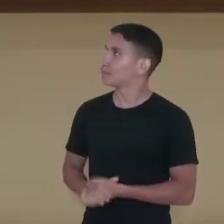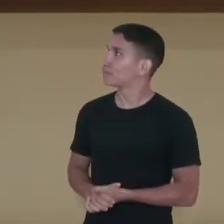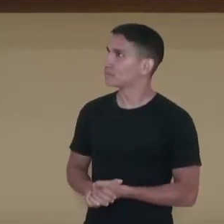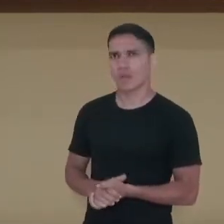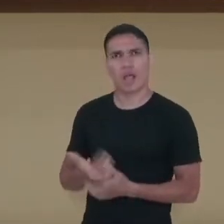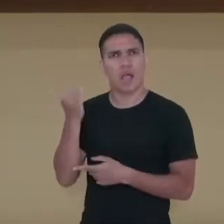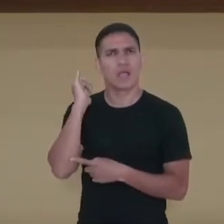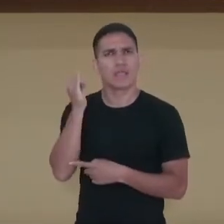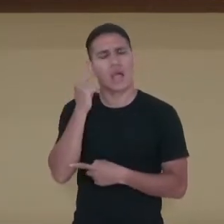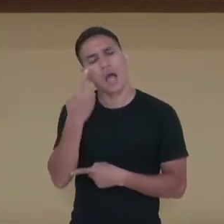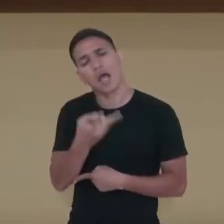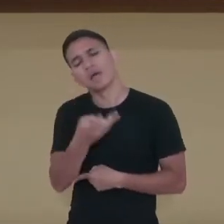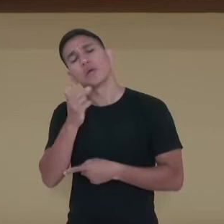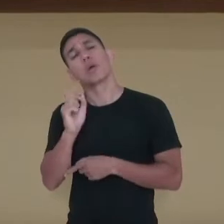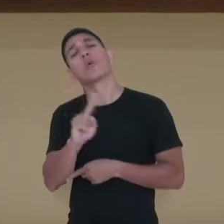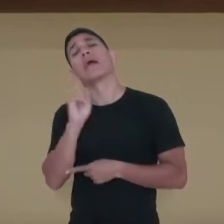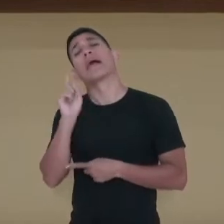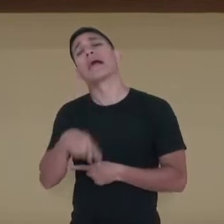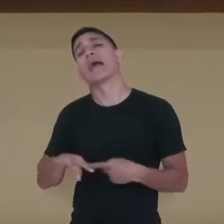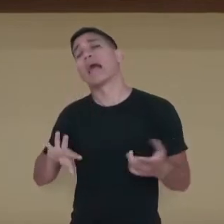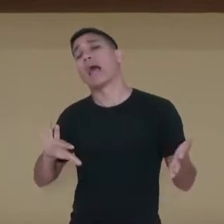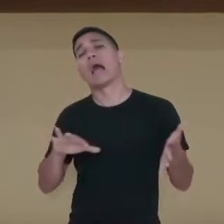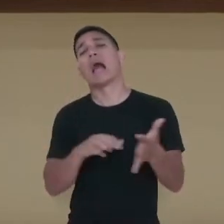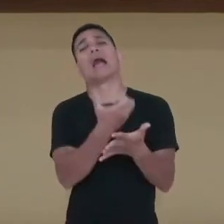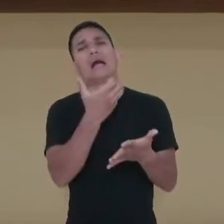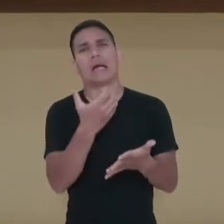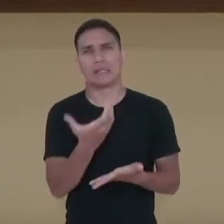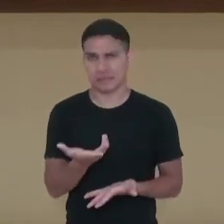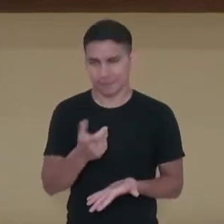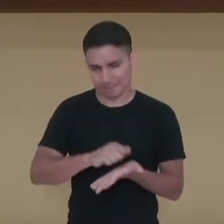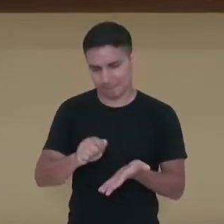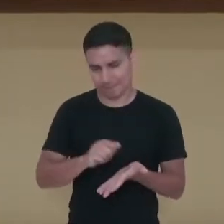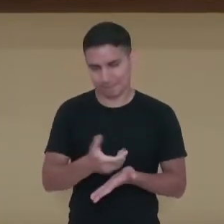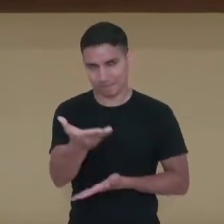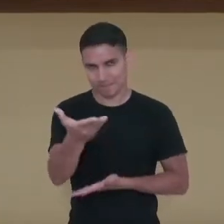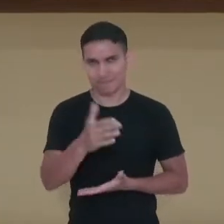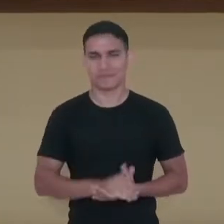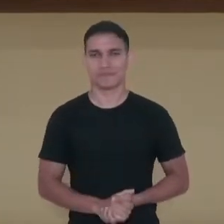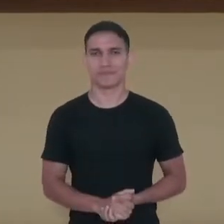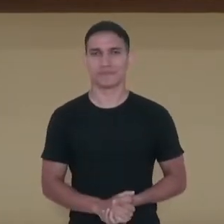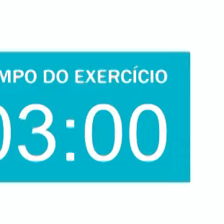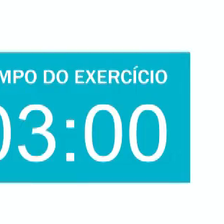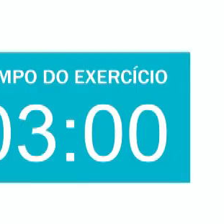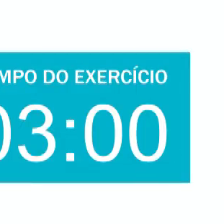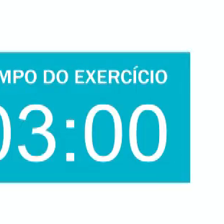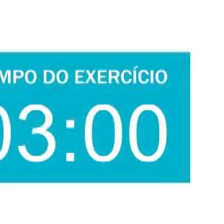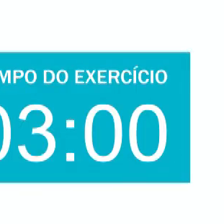narrador considerou como um acidente de leitura? Escreve lá no teu caderno e eu já volto.